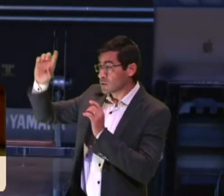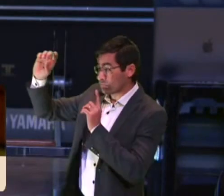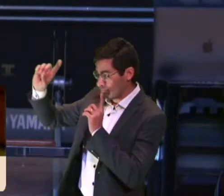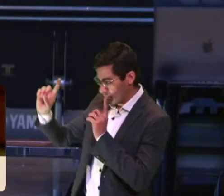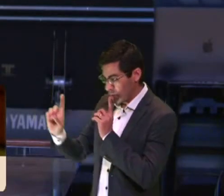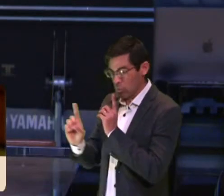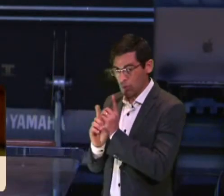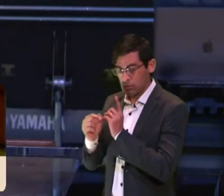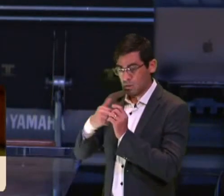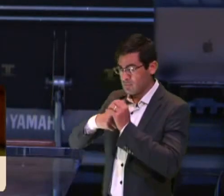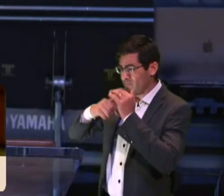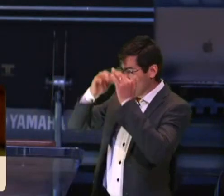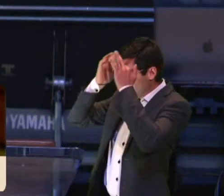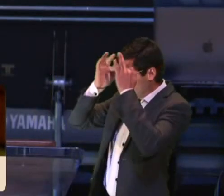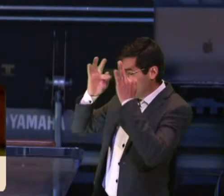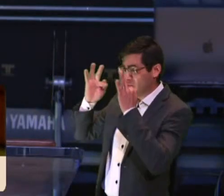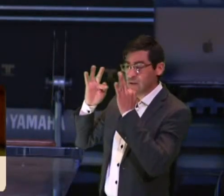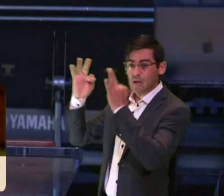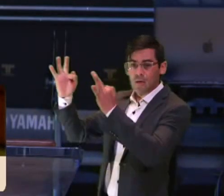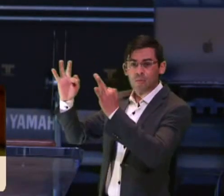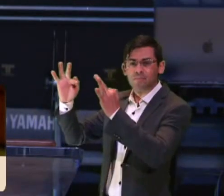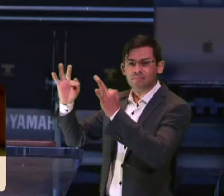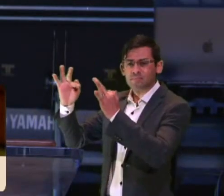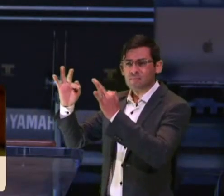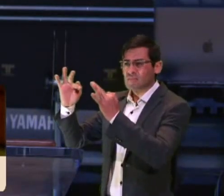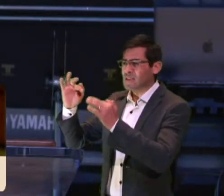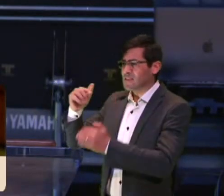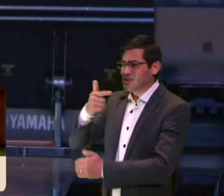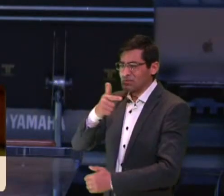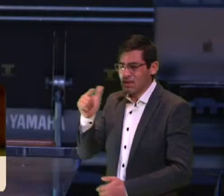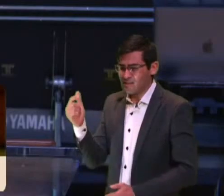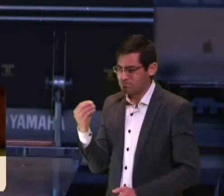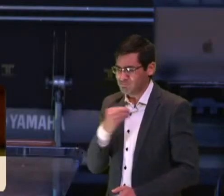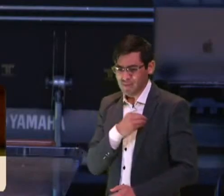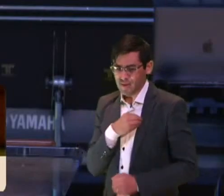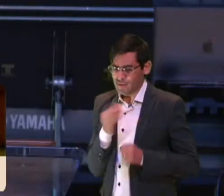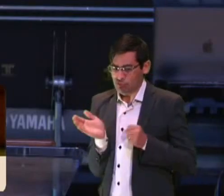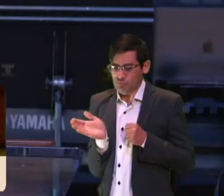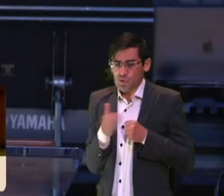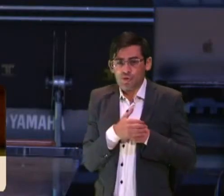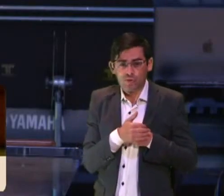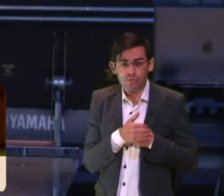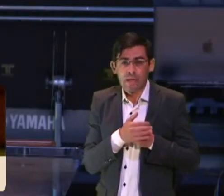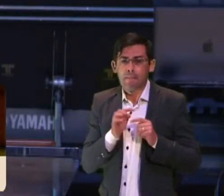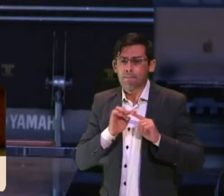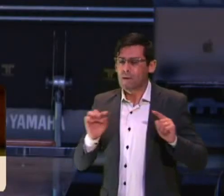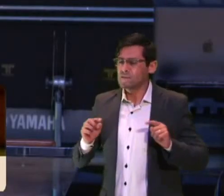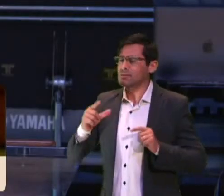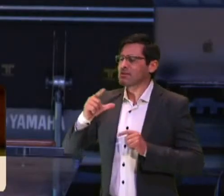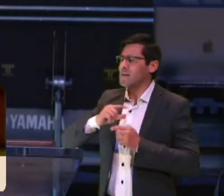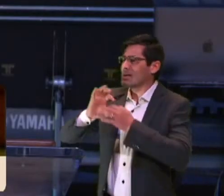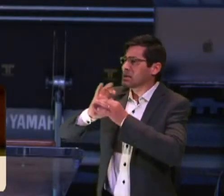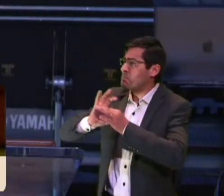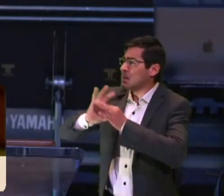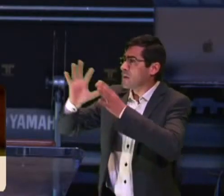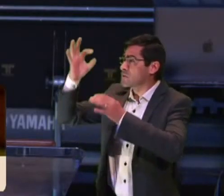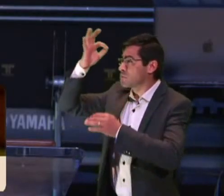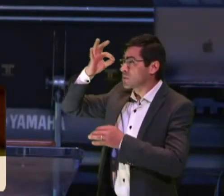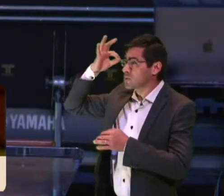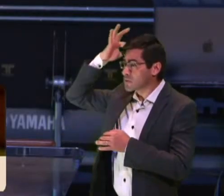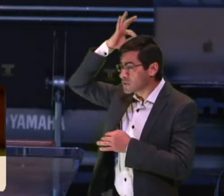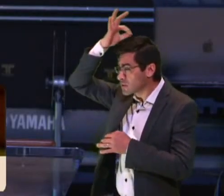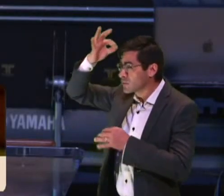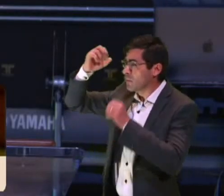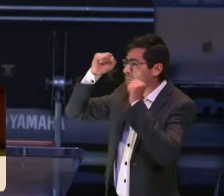fiel. Que não haja empecilhos na minha vida, para que o Espírito possa fluir com liberdade e